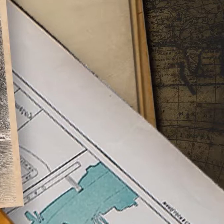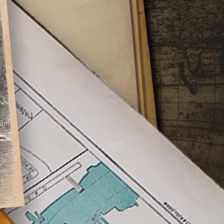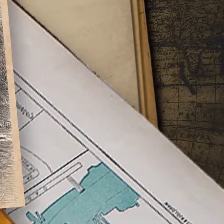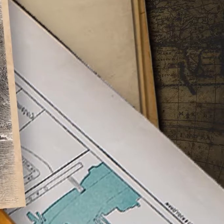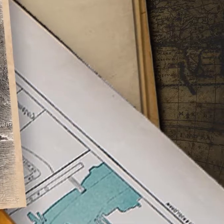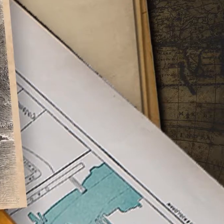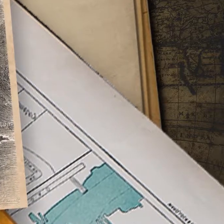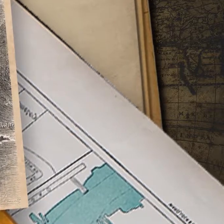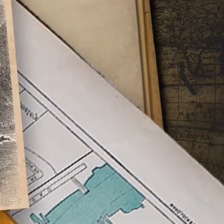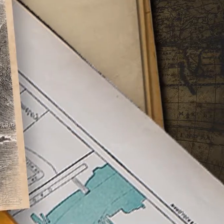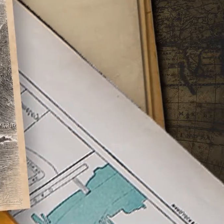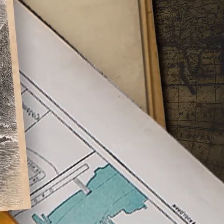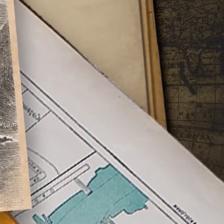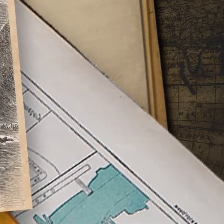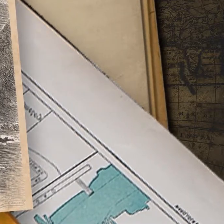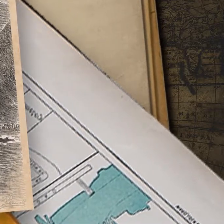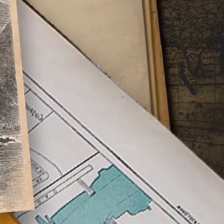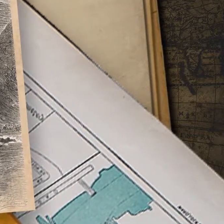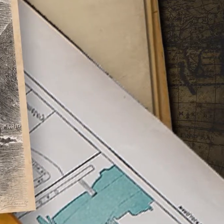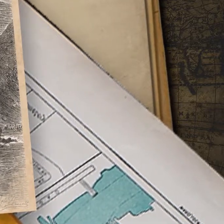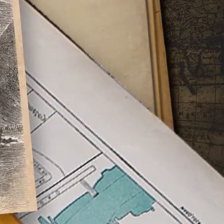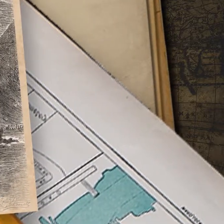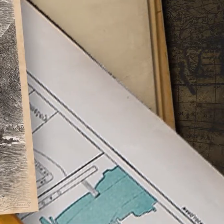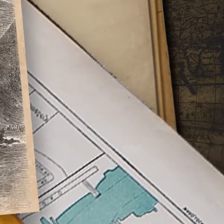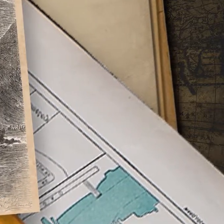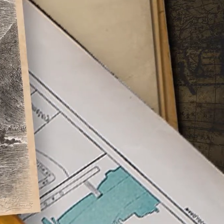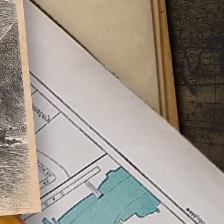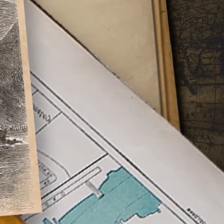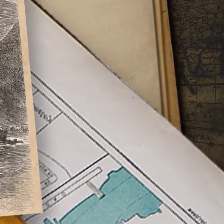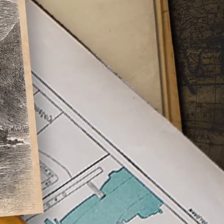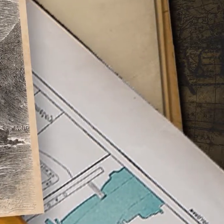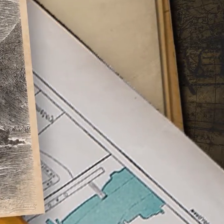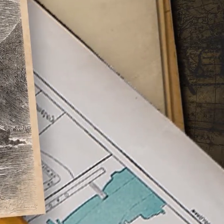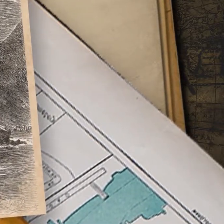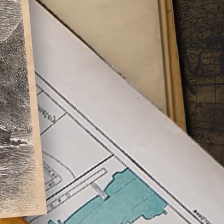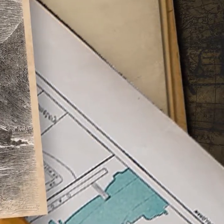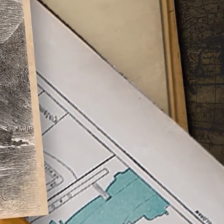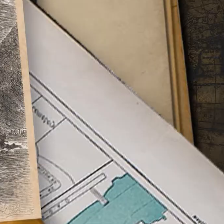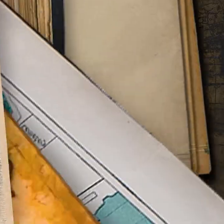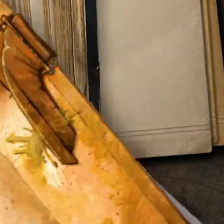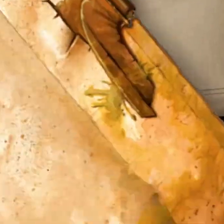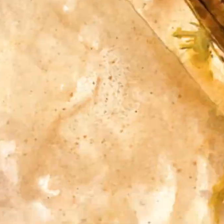uma fumaça saindo de trás delas. Algumas gaivotas voam no céu.